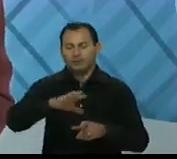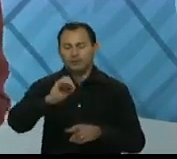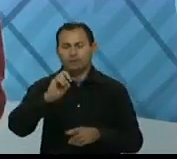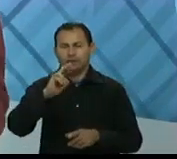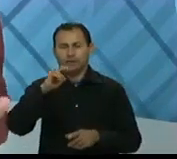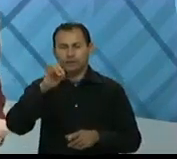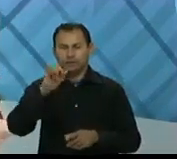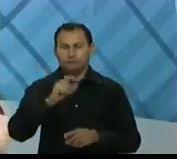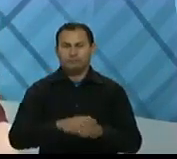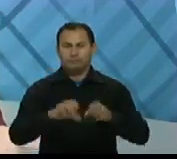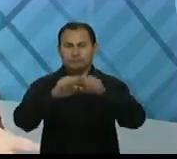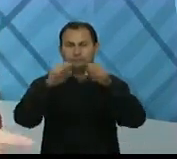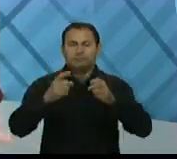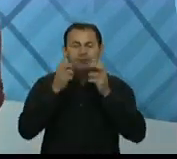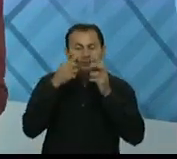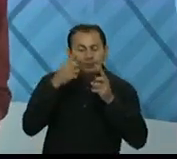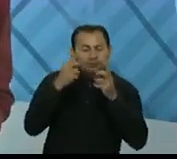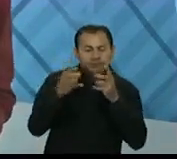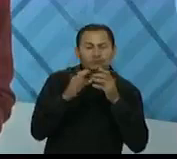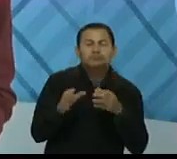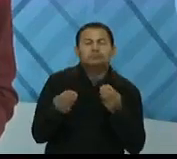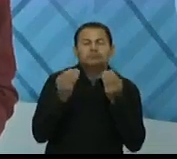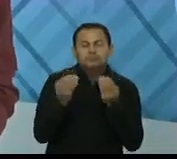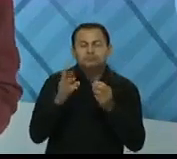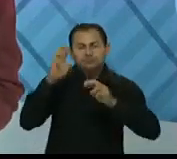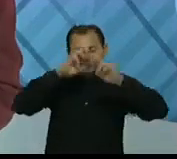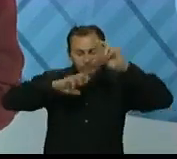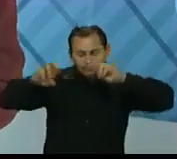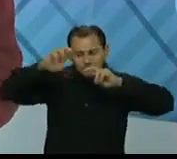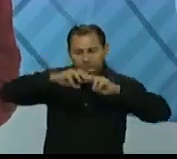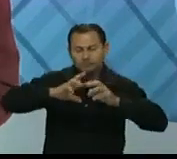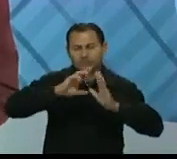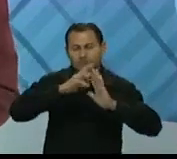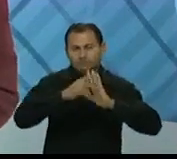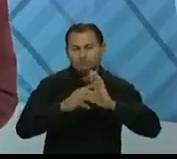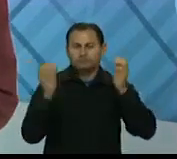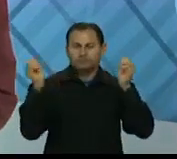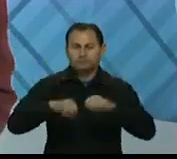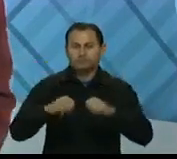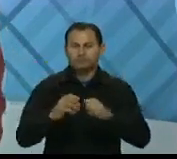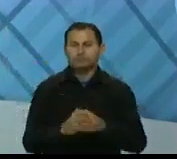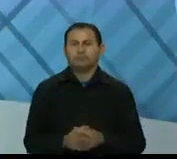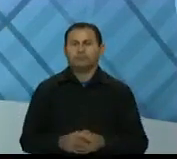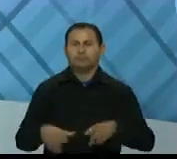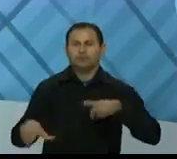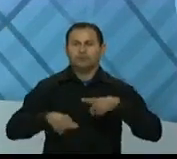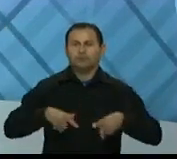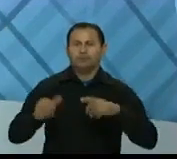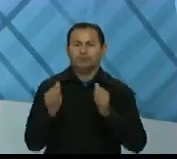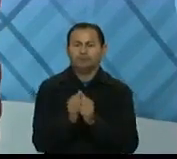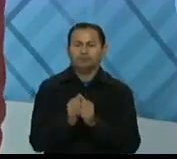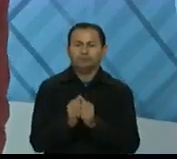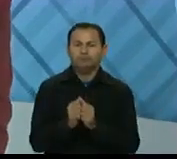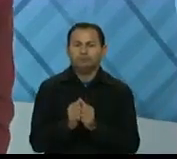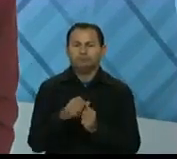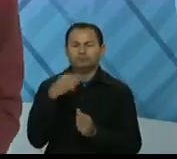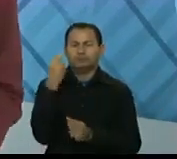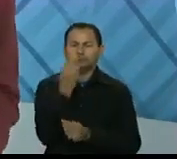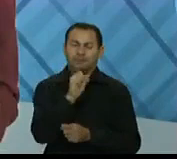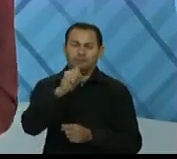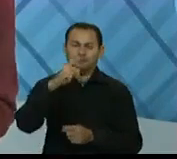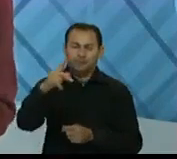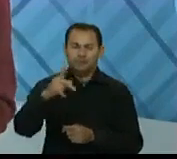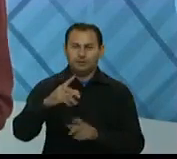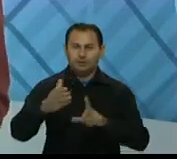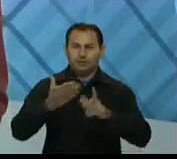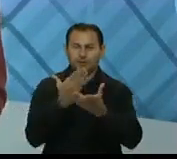no sistema e identificar, assim, como analisar as diversas possibilidades de se trabalhar com as situações